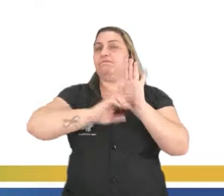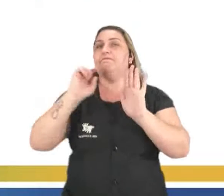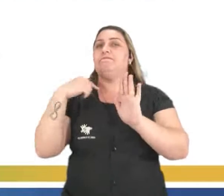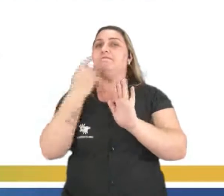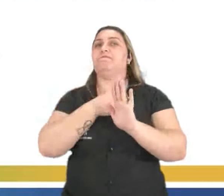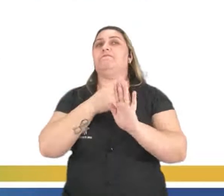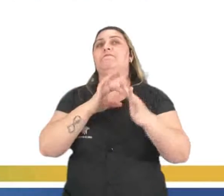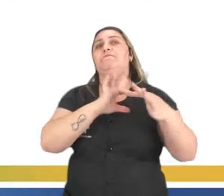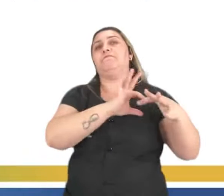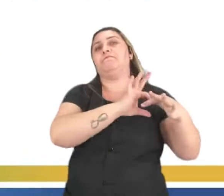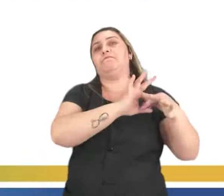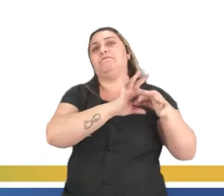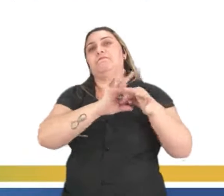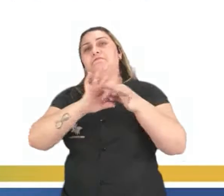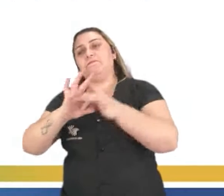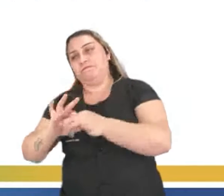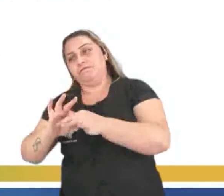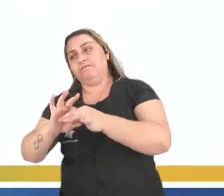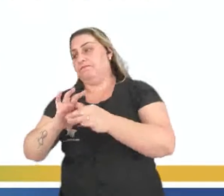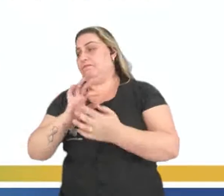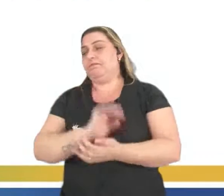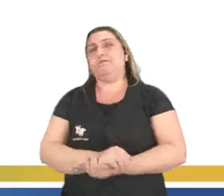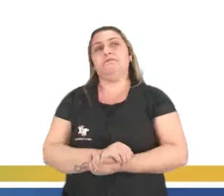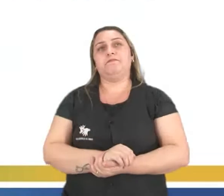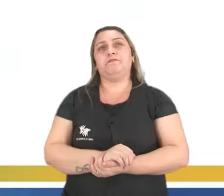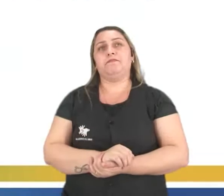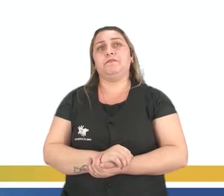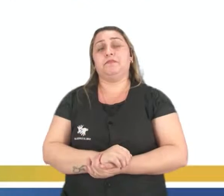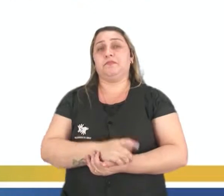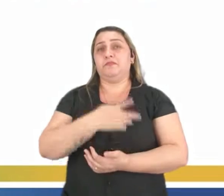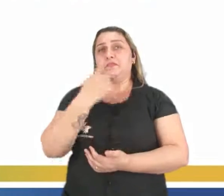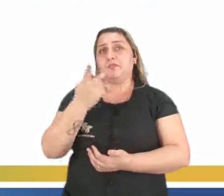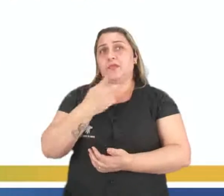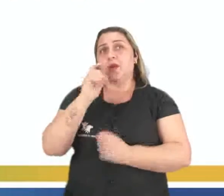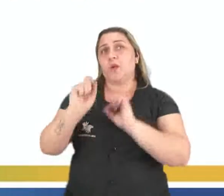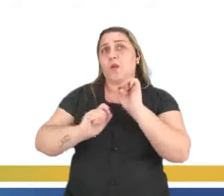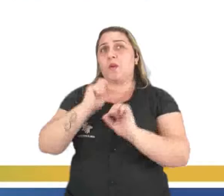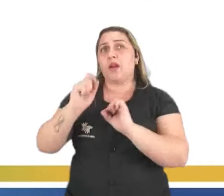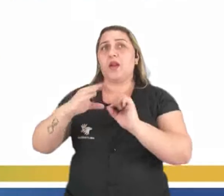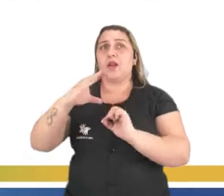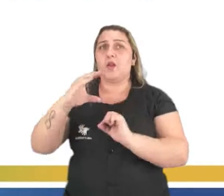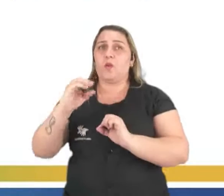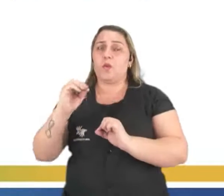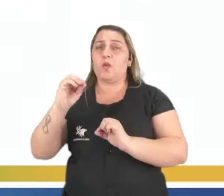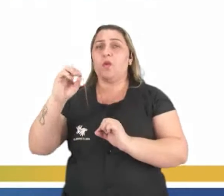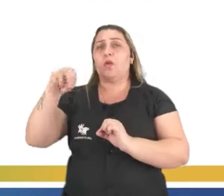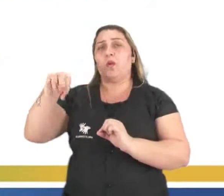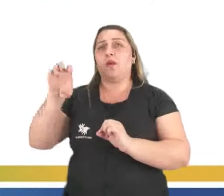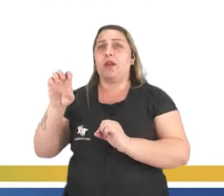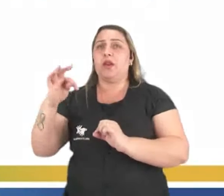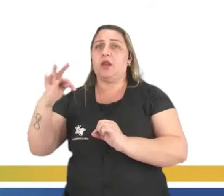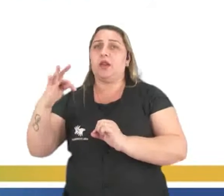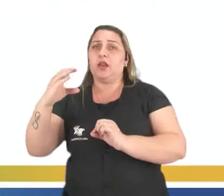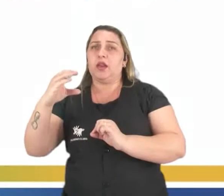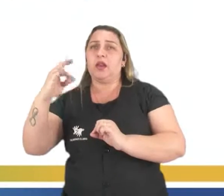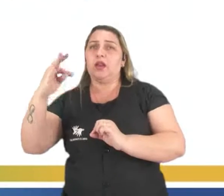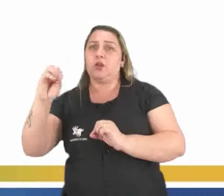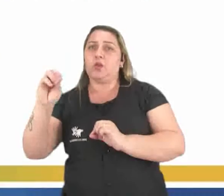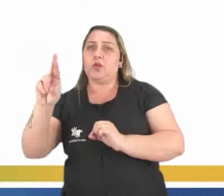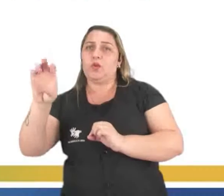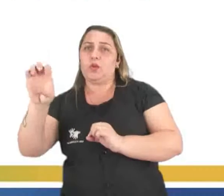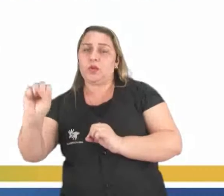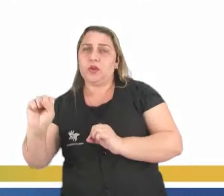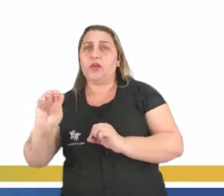nossa coesão textual, que seriam o quê? Falar um pouquinho o que é o meu conector, o que vem a ser